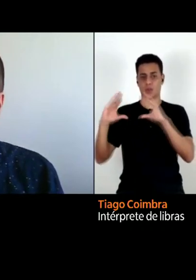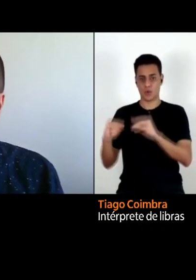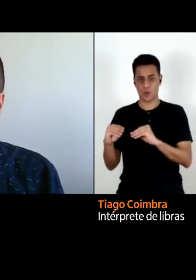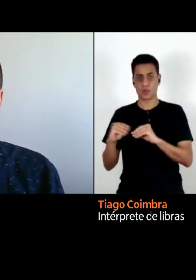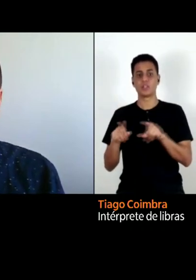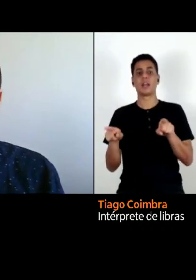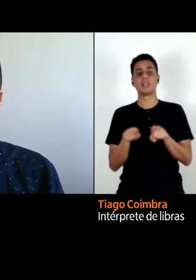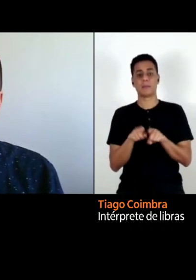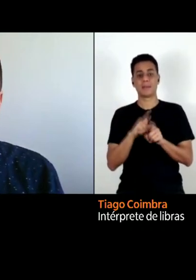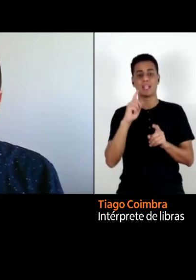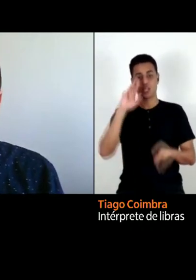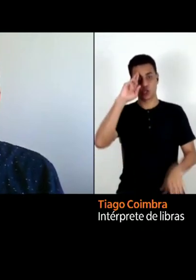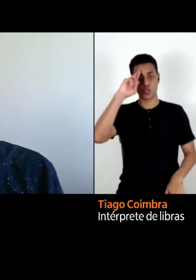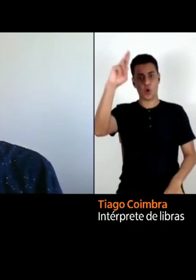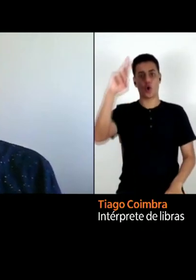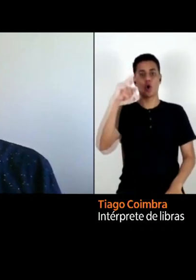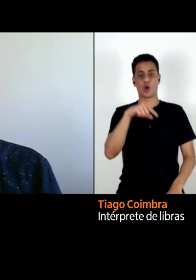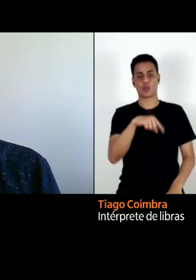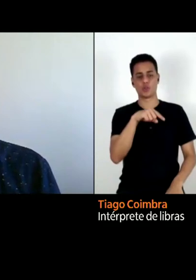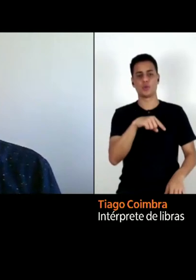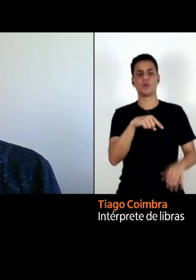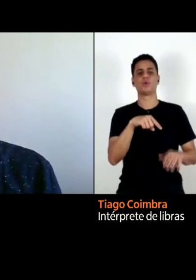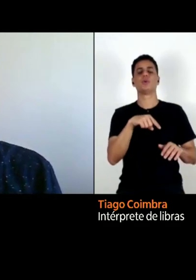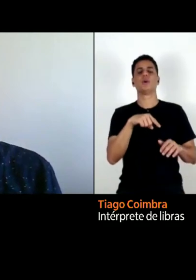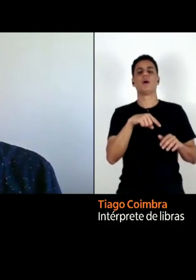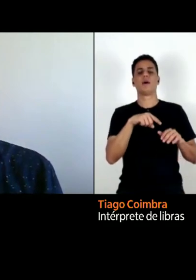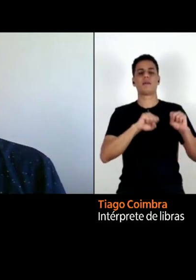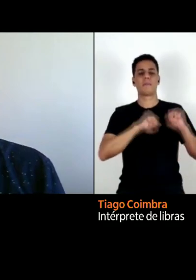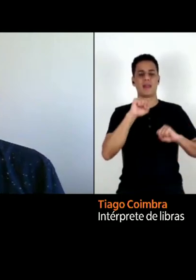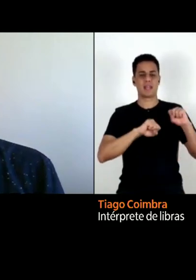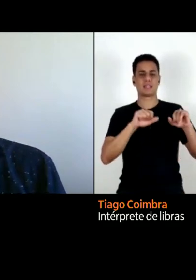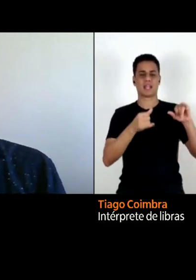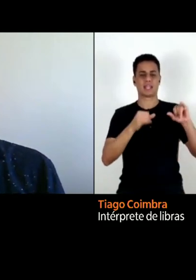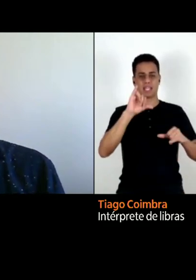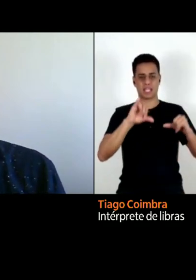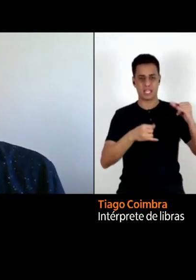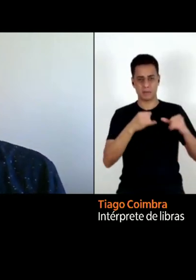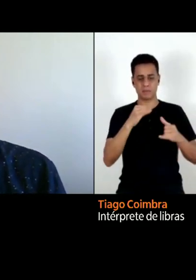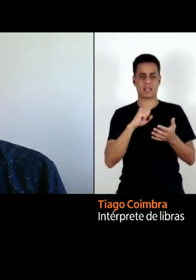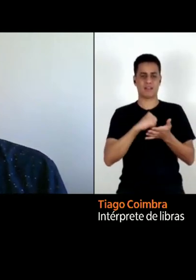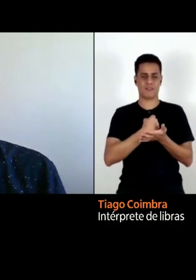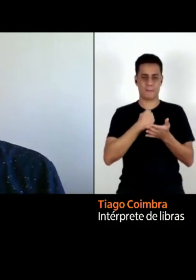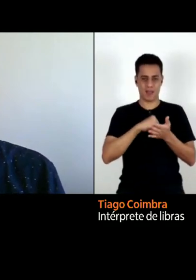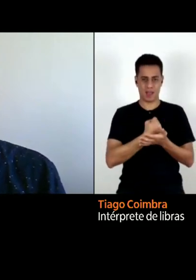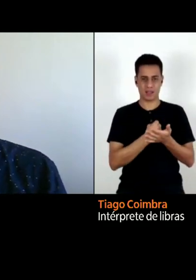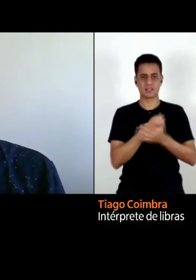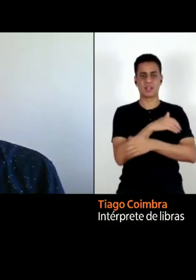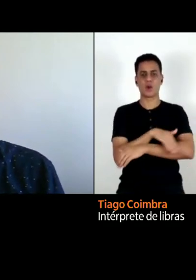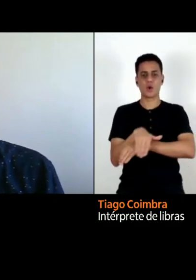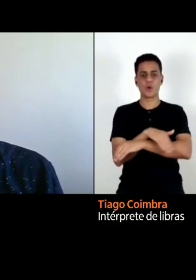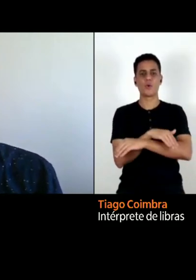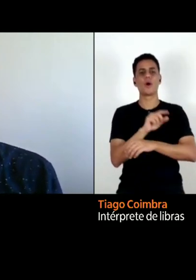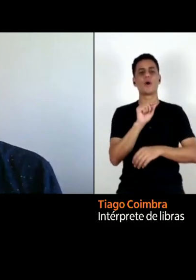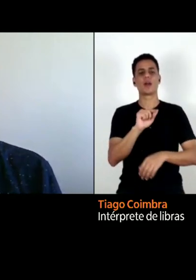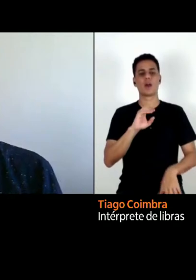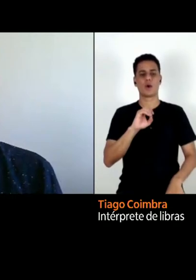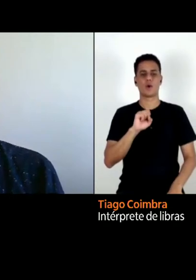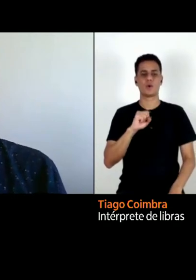de Produtos Químicos e Farmacêuticos, localizada à Rua do Hospício